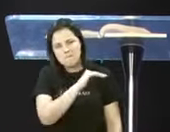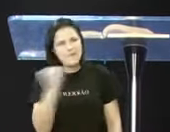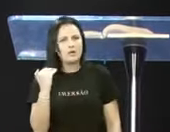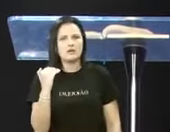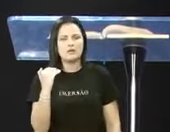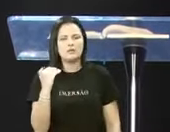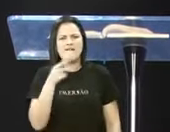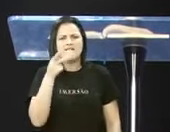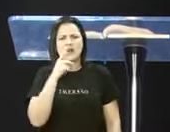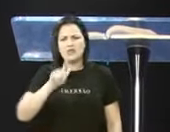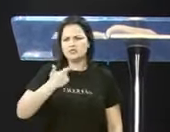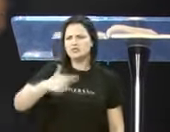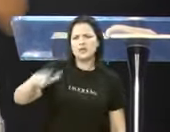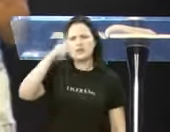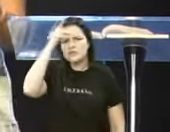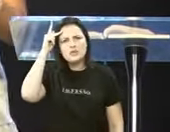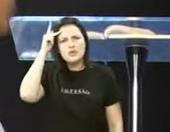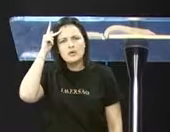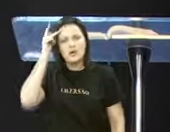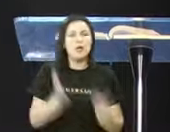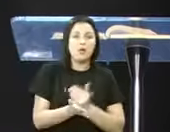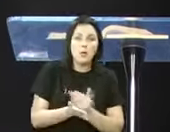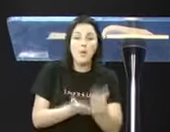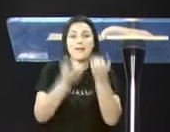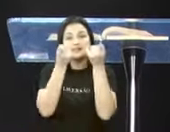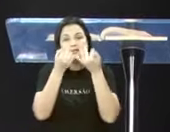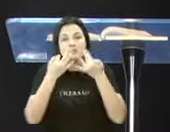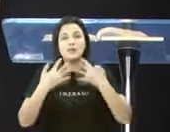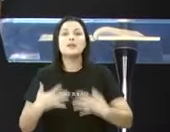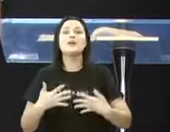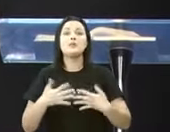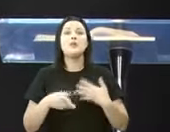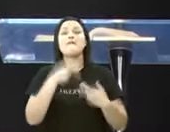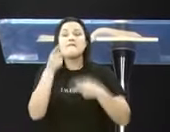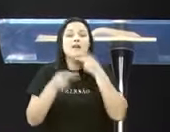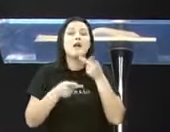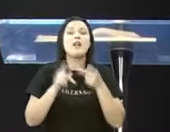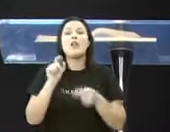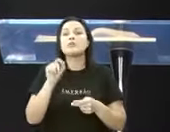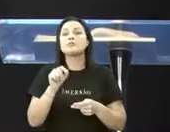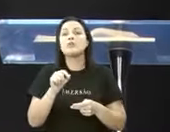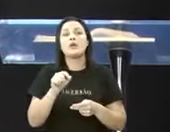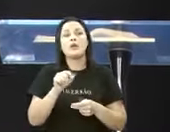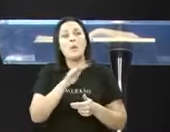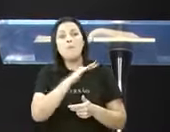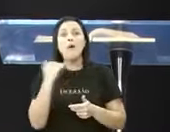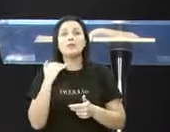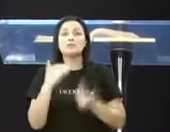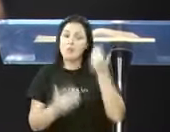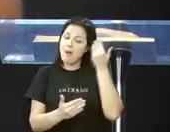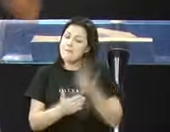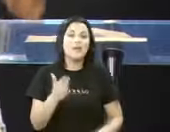Uzias. Ele começa a história do chamado dele falando sobre uma morte, uma perda